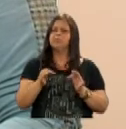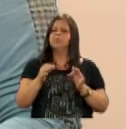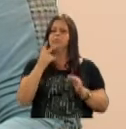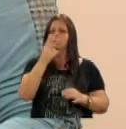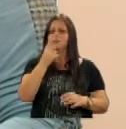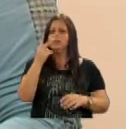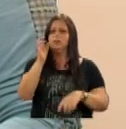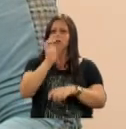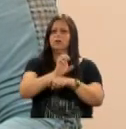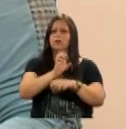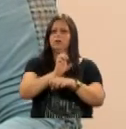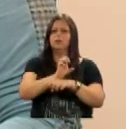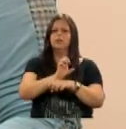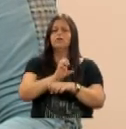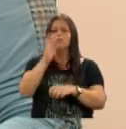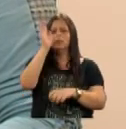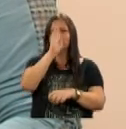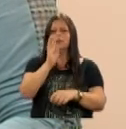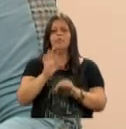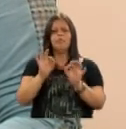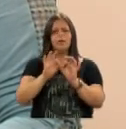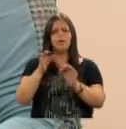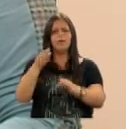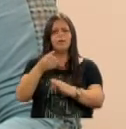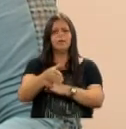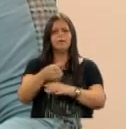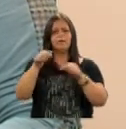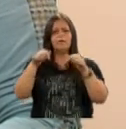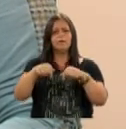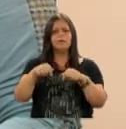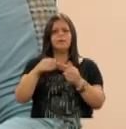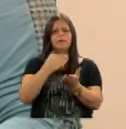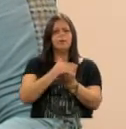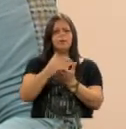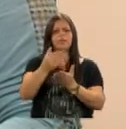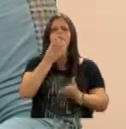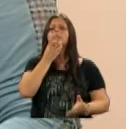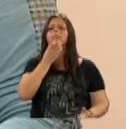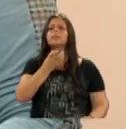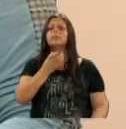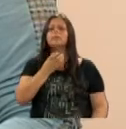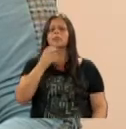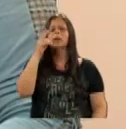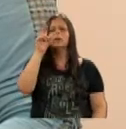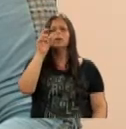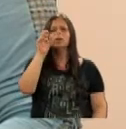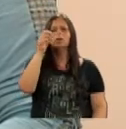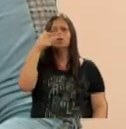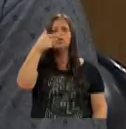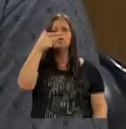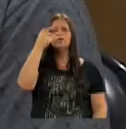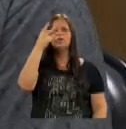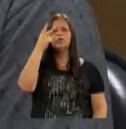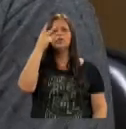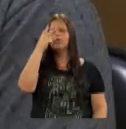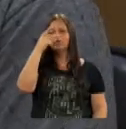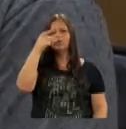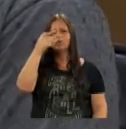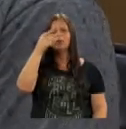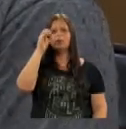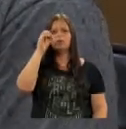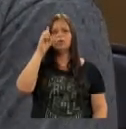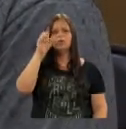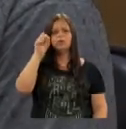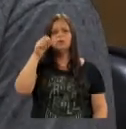estados brasileiros se farão presente aqui no início de dezembro de 2018 aqui no rio grande do sul meu nome é joão batista